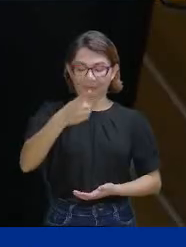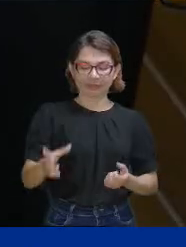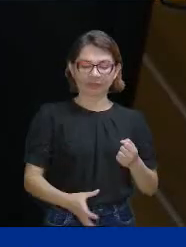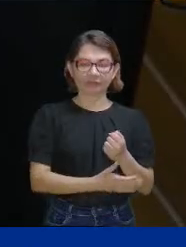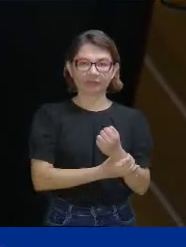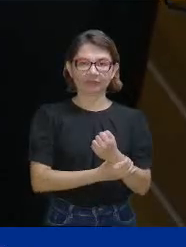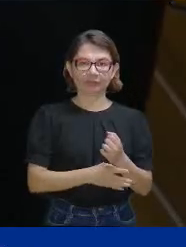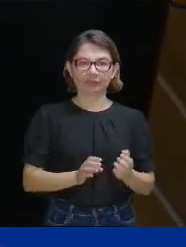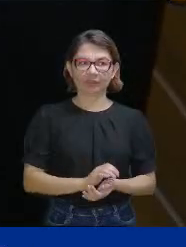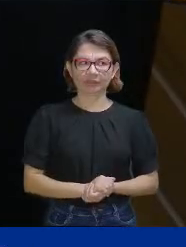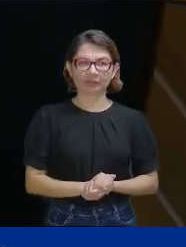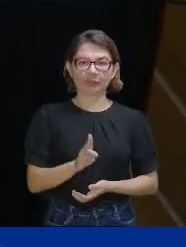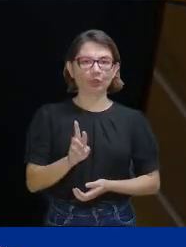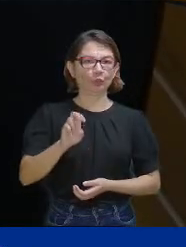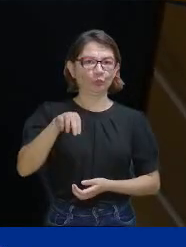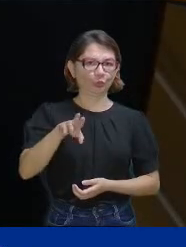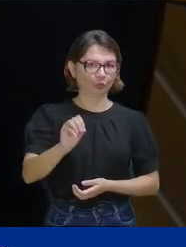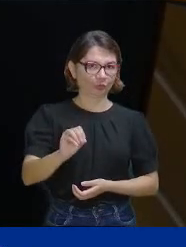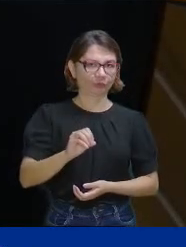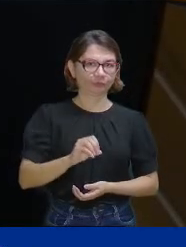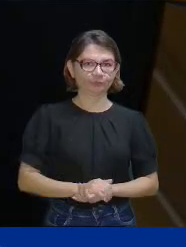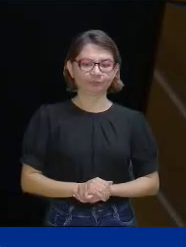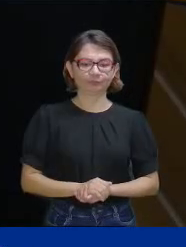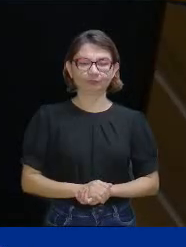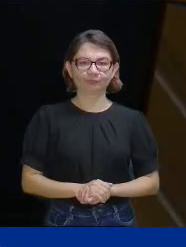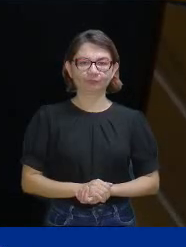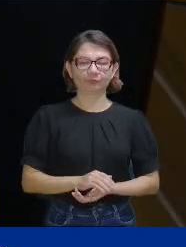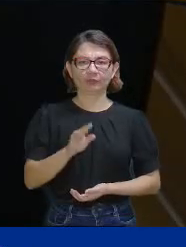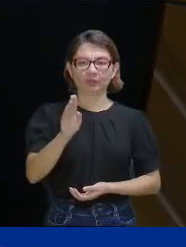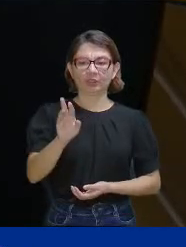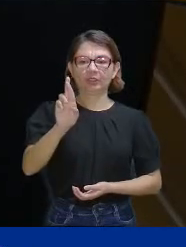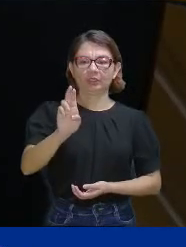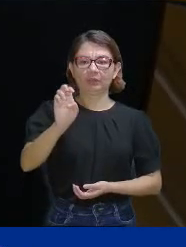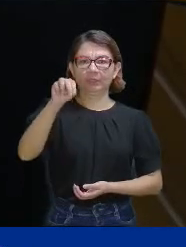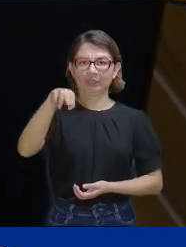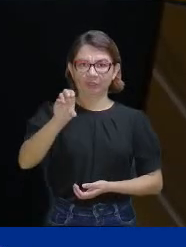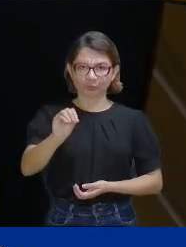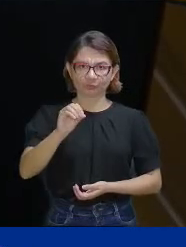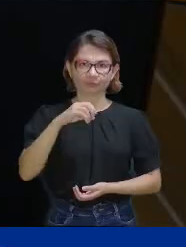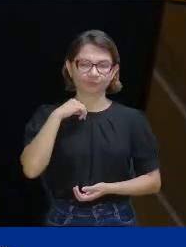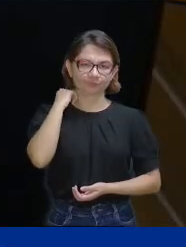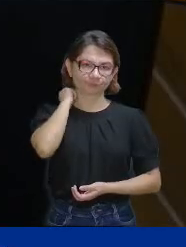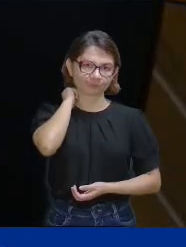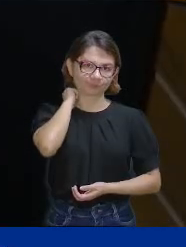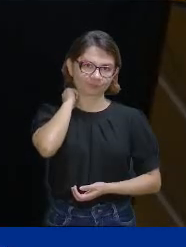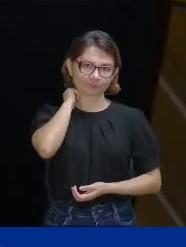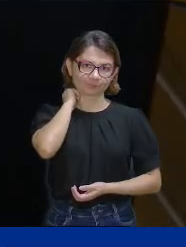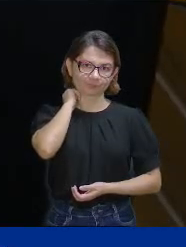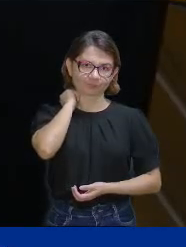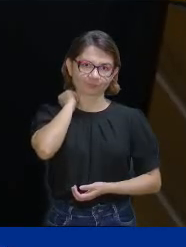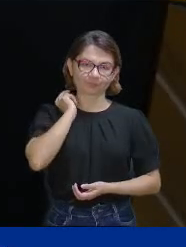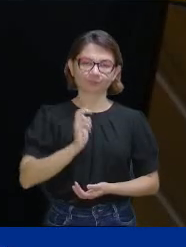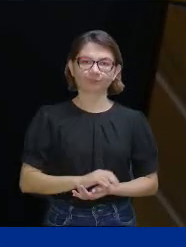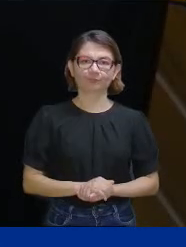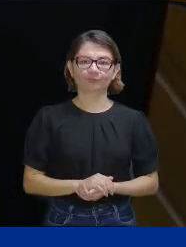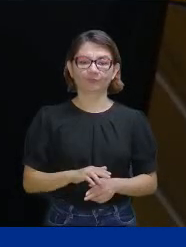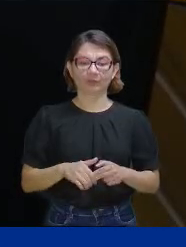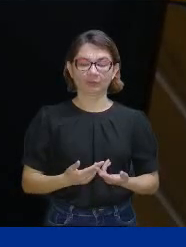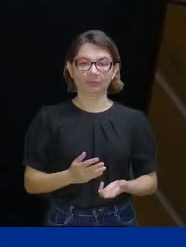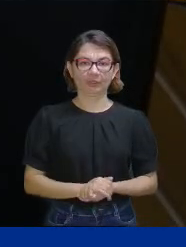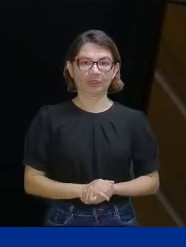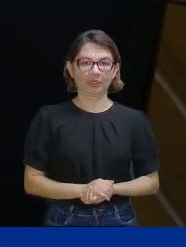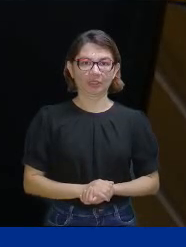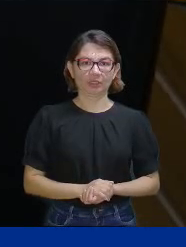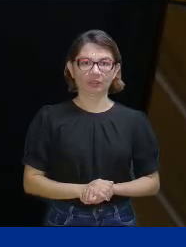segurança dado por Bruno Foca no juiz Normando de Souza. Ele é branco, de cabelos castanhos escuros, presos para trás. Usa óculos de